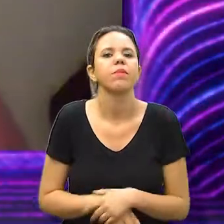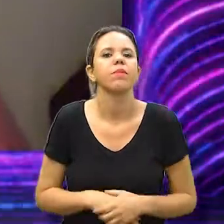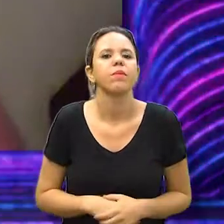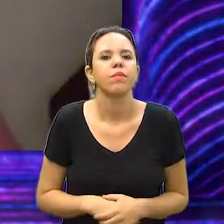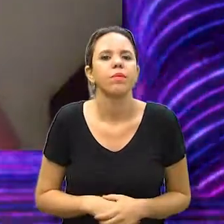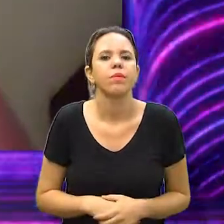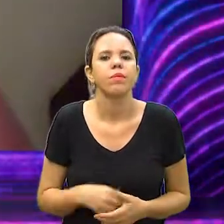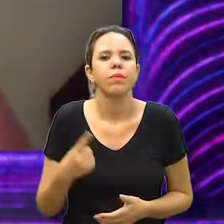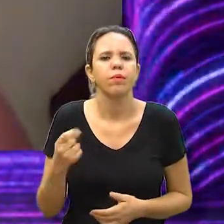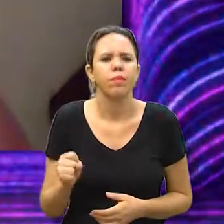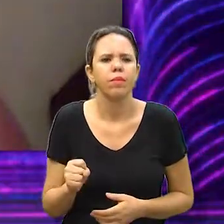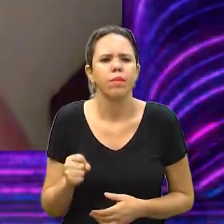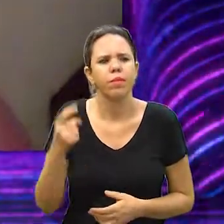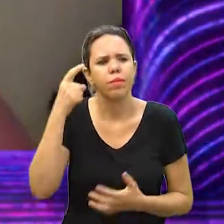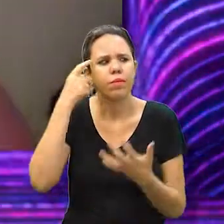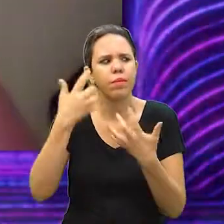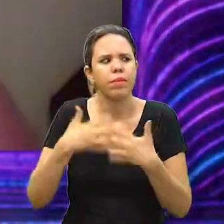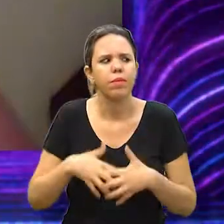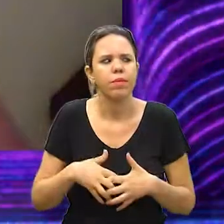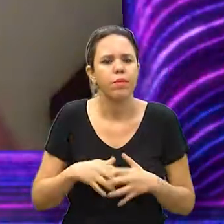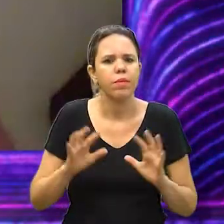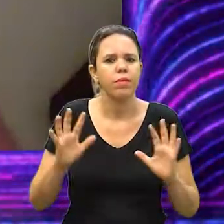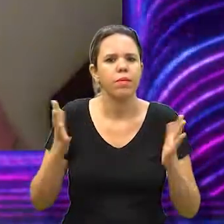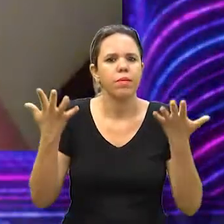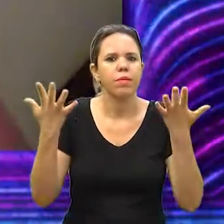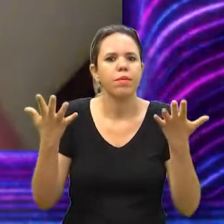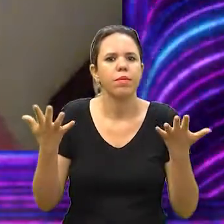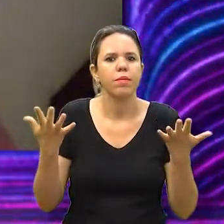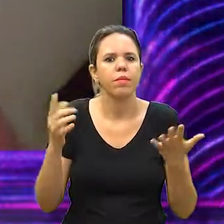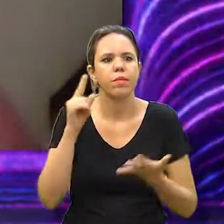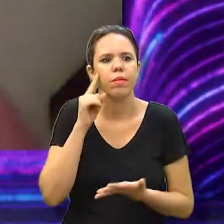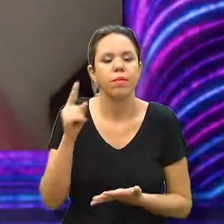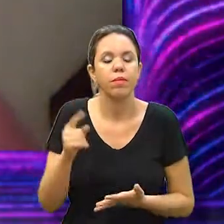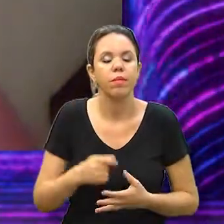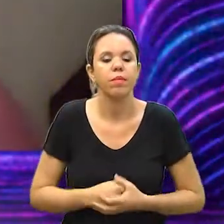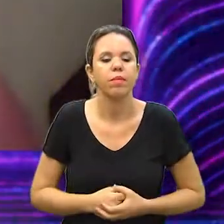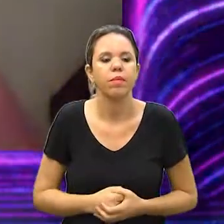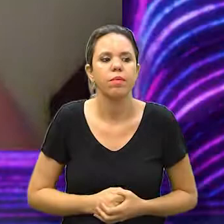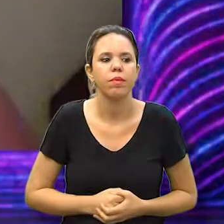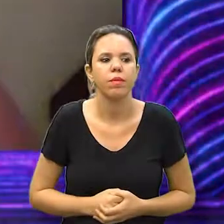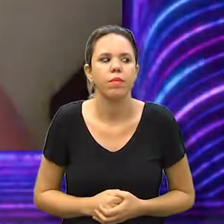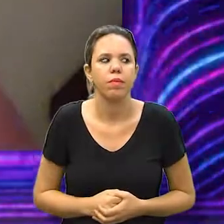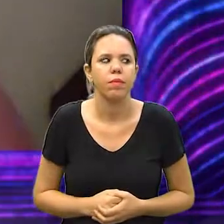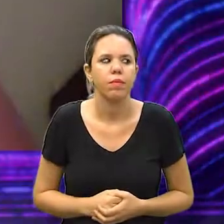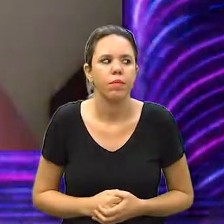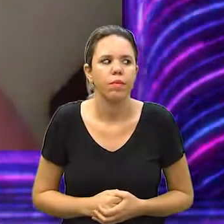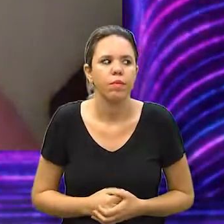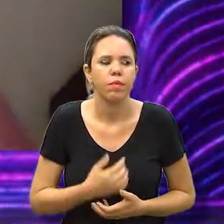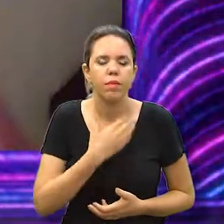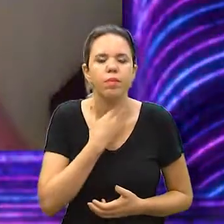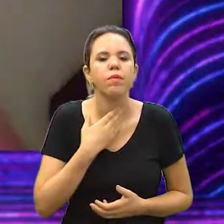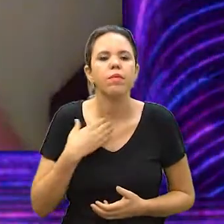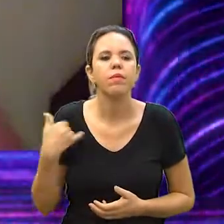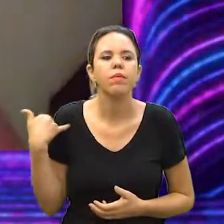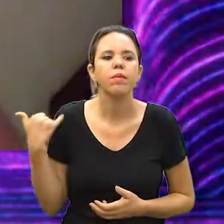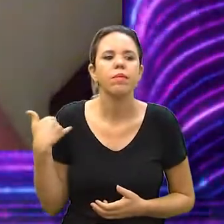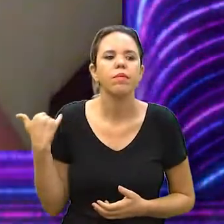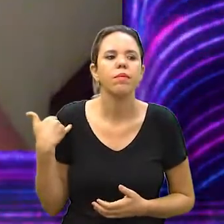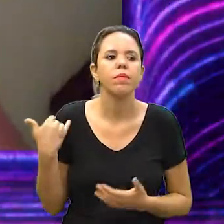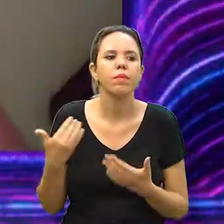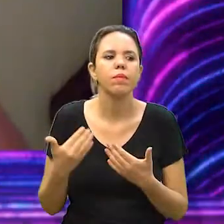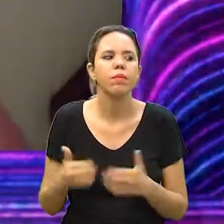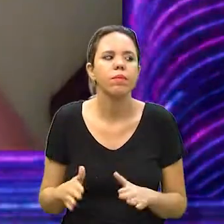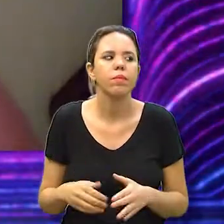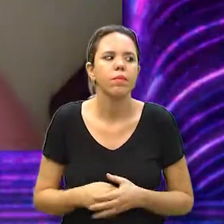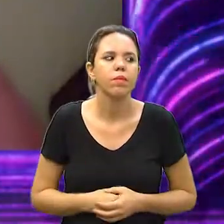foi feito em 2018, pensando em comemorar as datas de aniversário